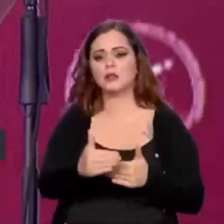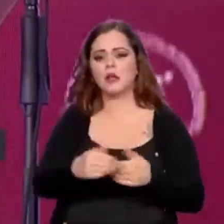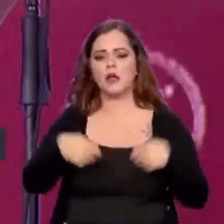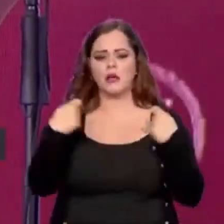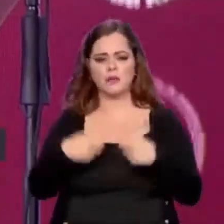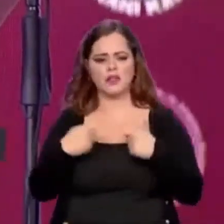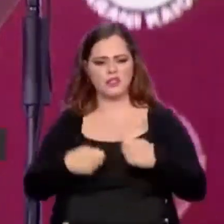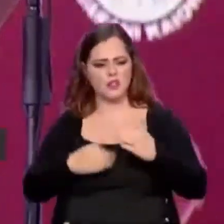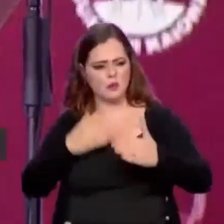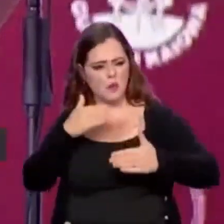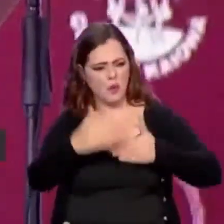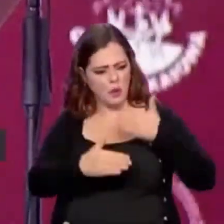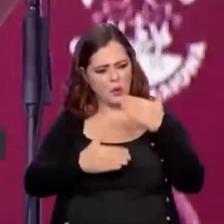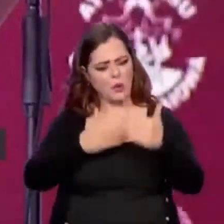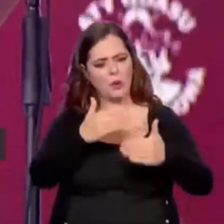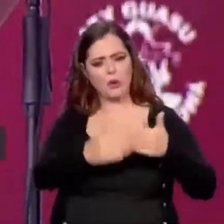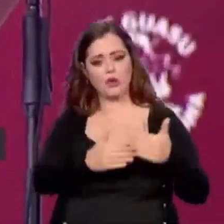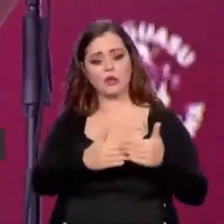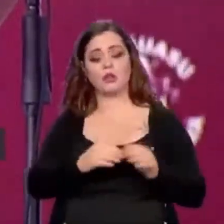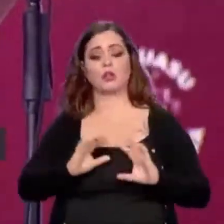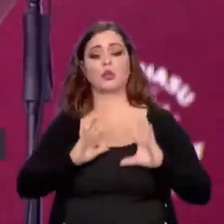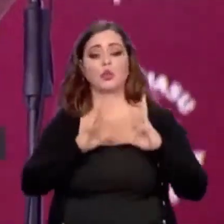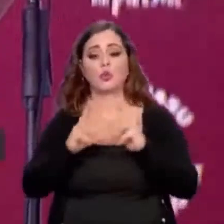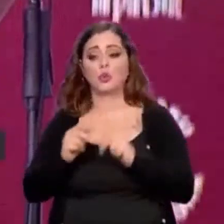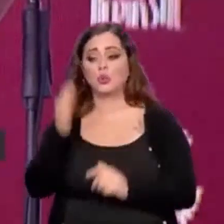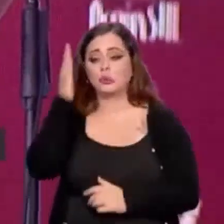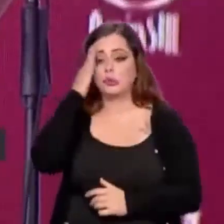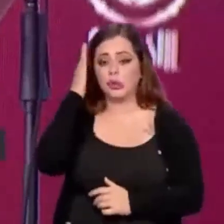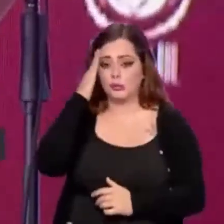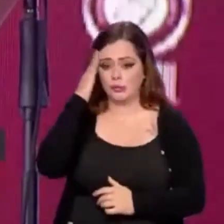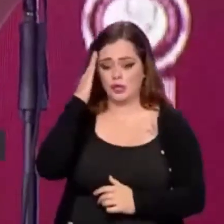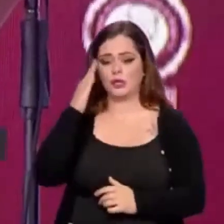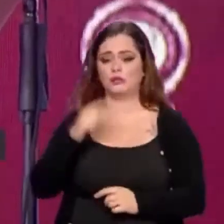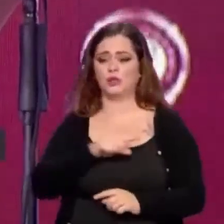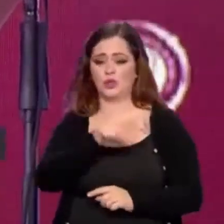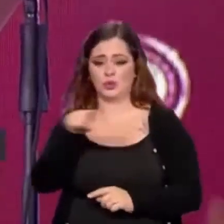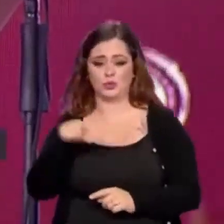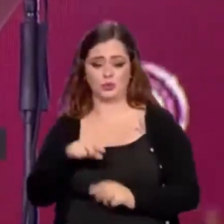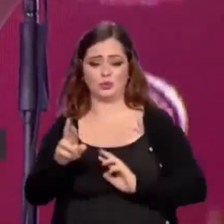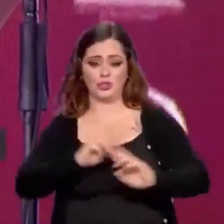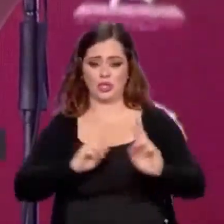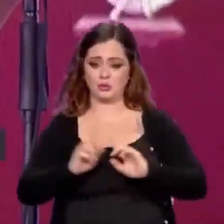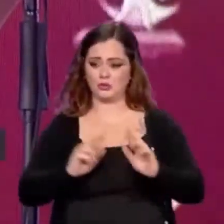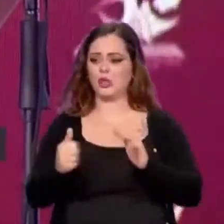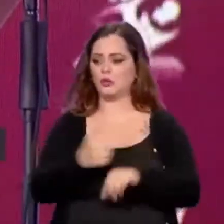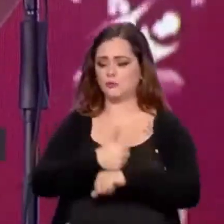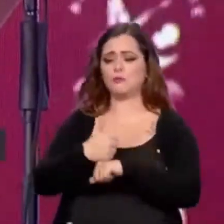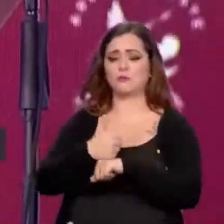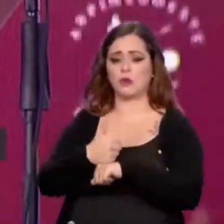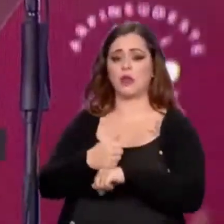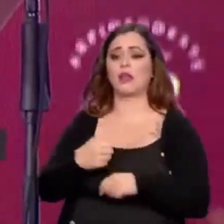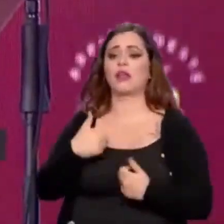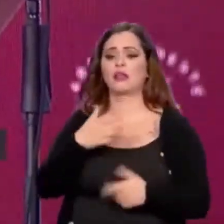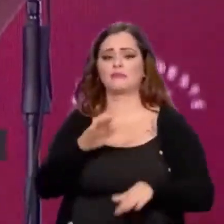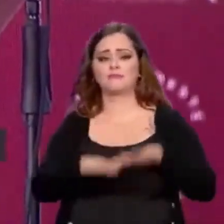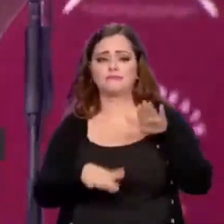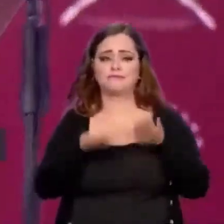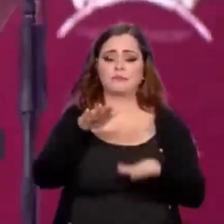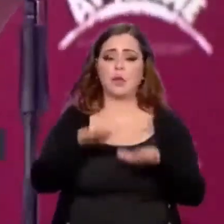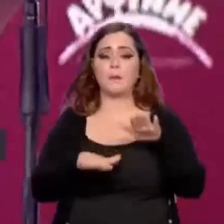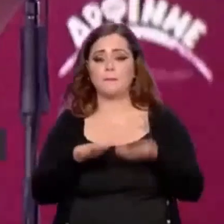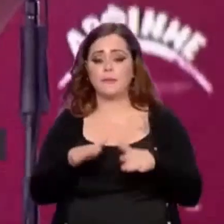Precisamos avançar. E todos nós sabemos que esses resultados positivos dependem